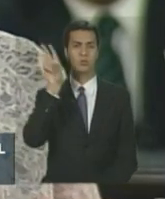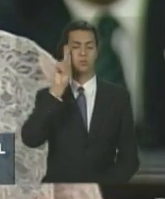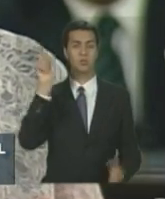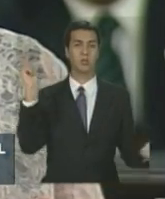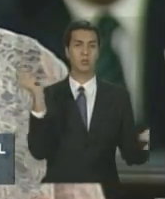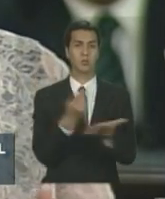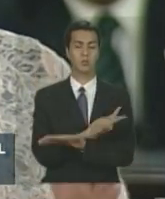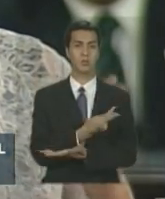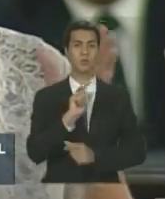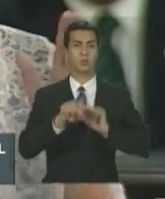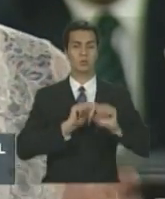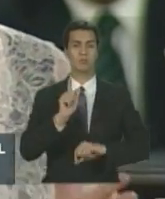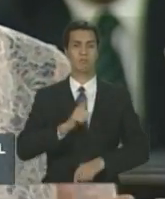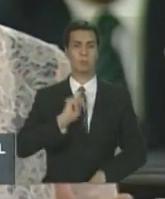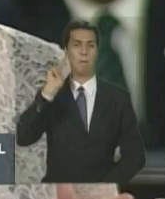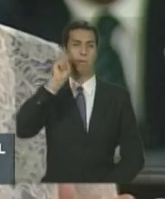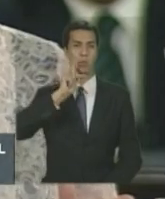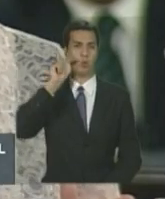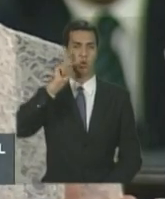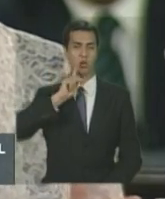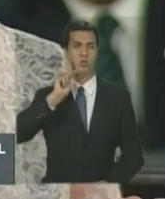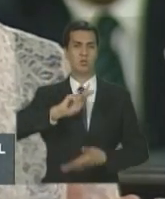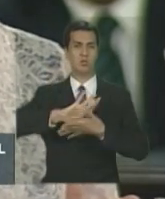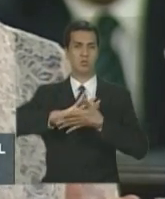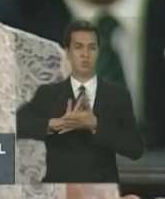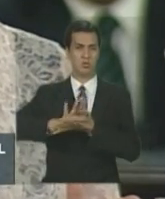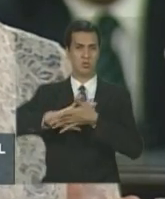houve uma política de extermínio